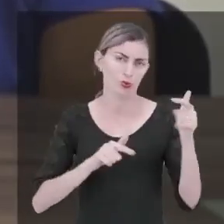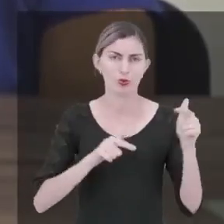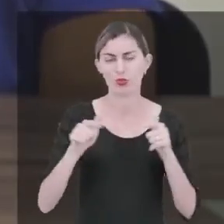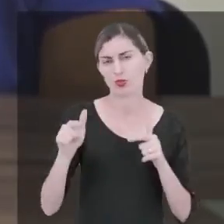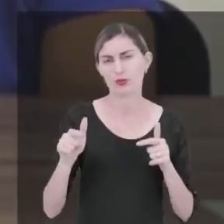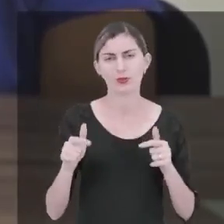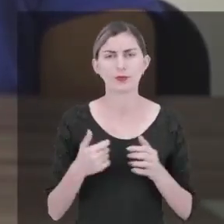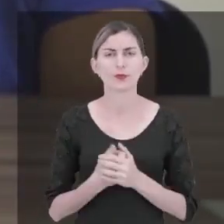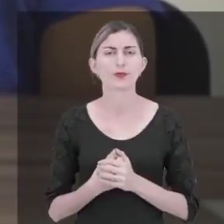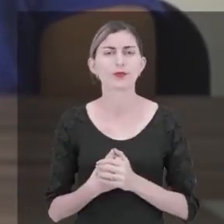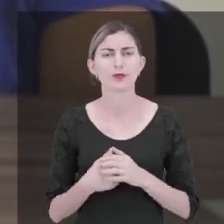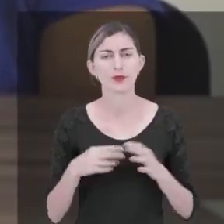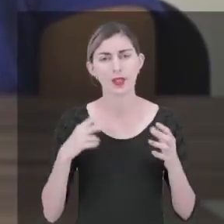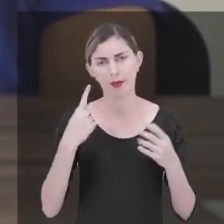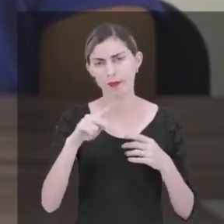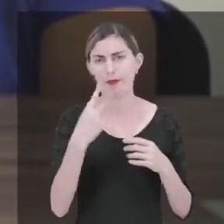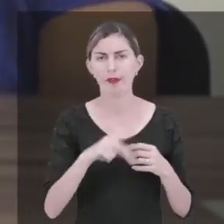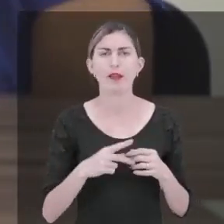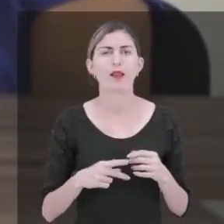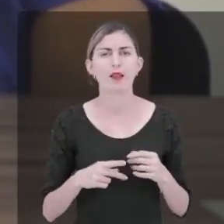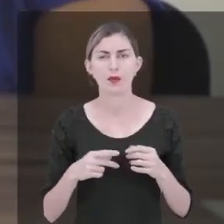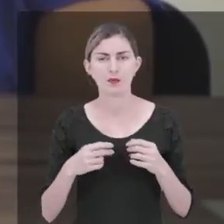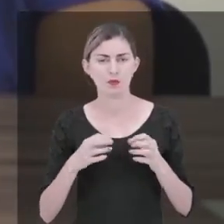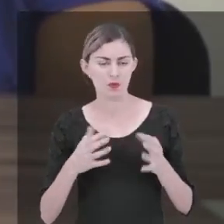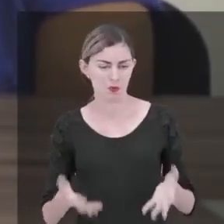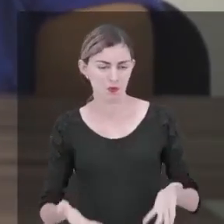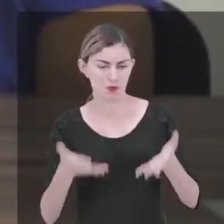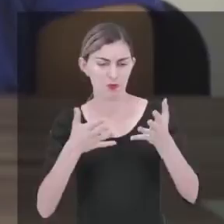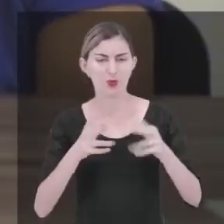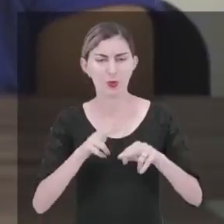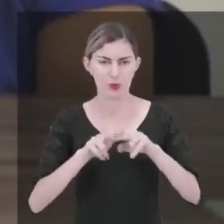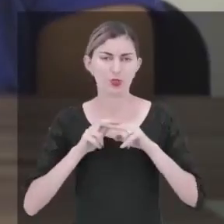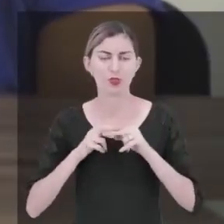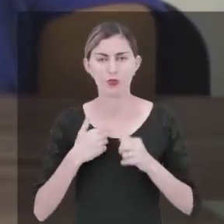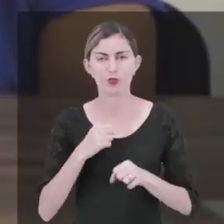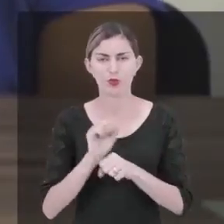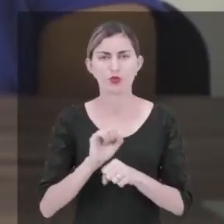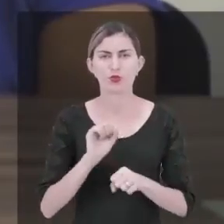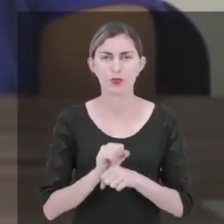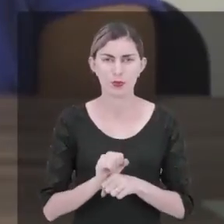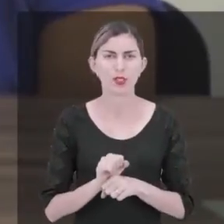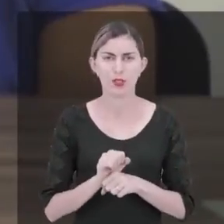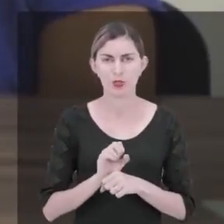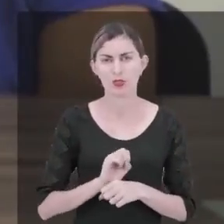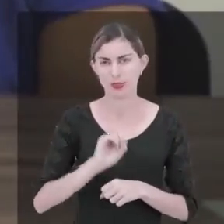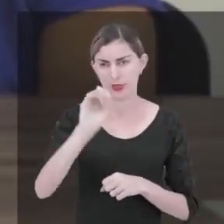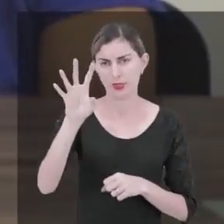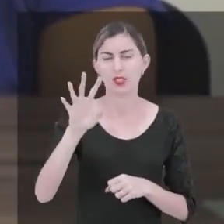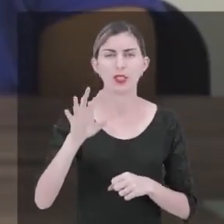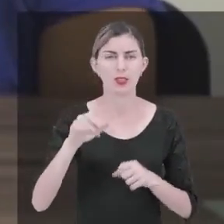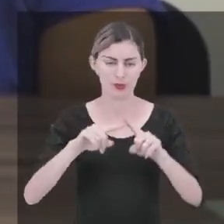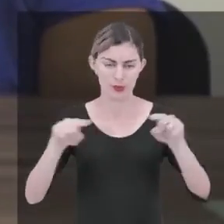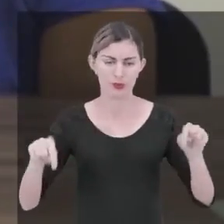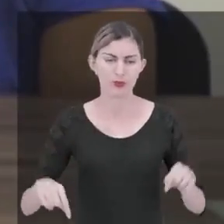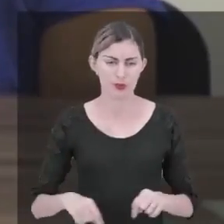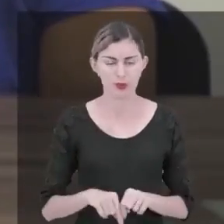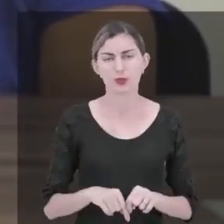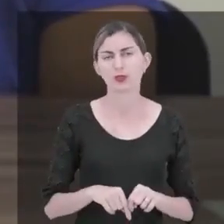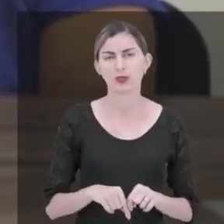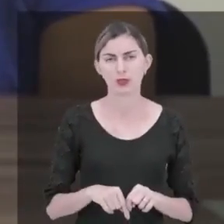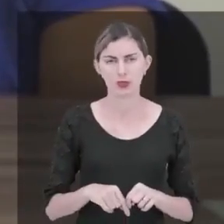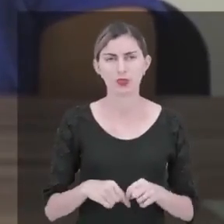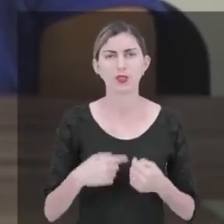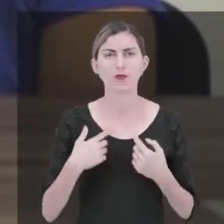outras inserções. Ela deu assim um banho de motivação. Eu espero que saia dessa